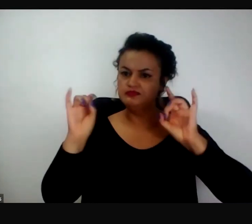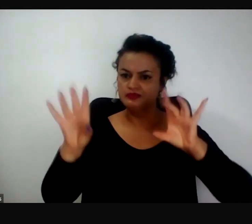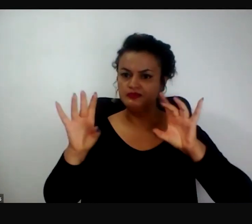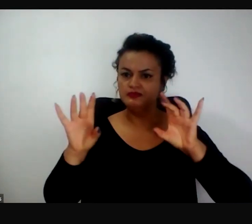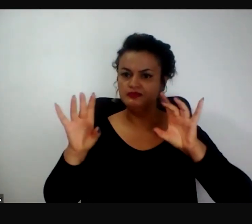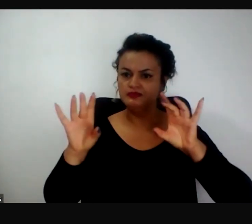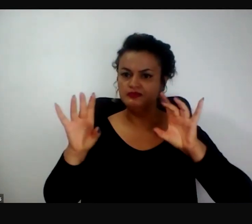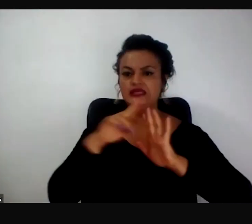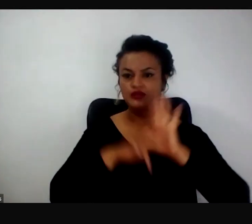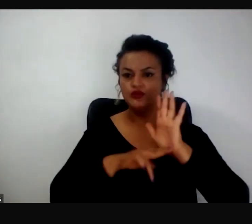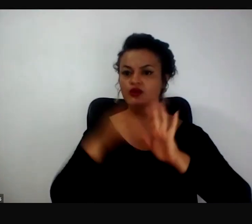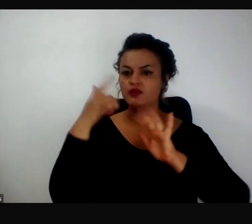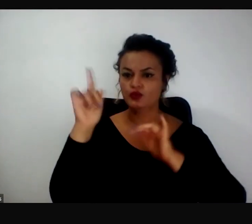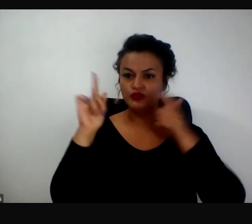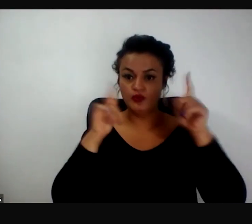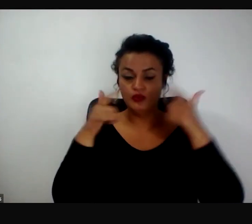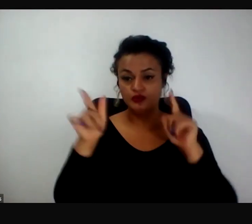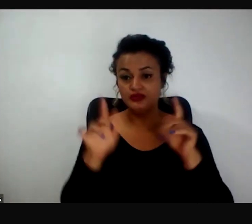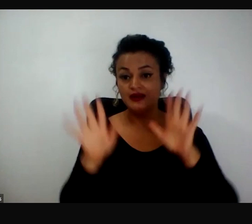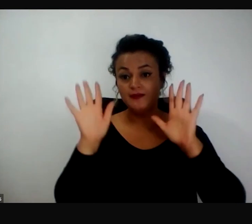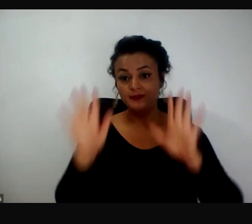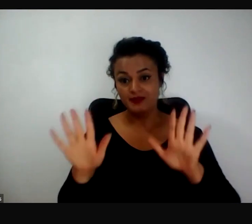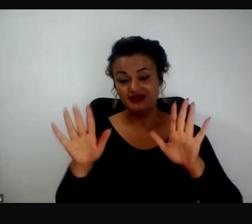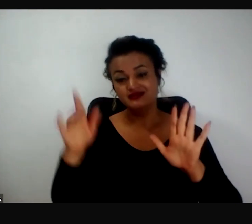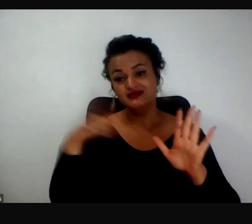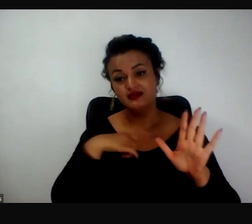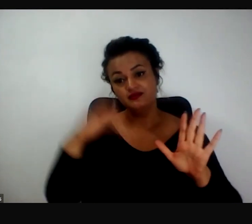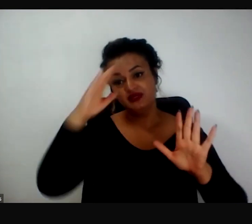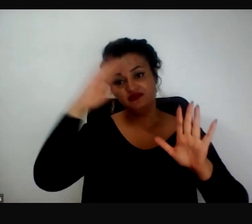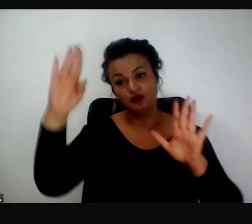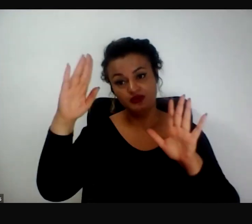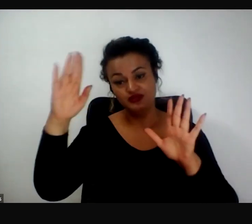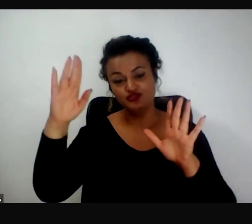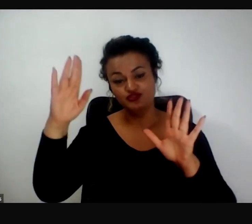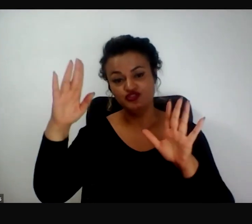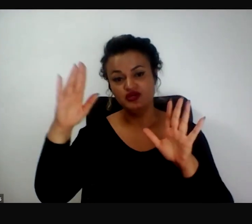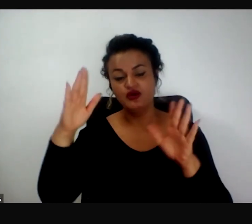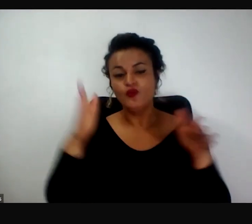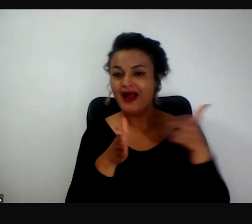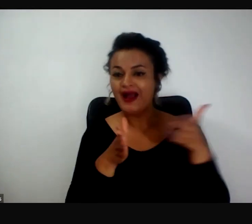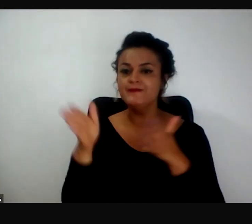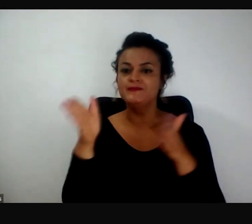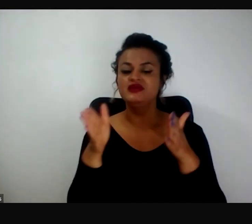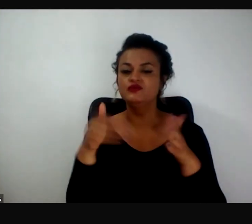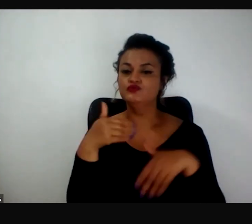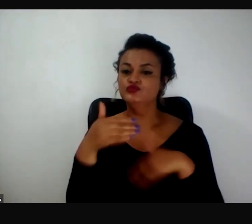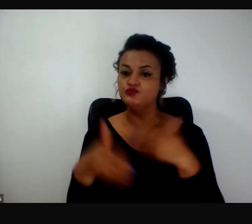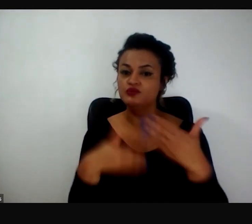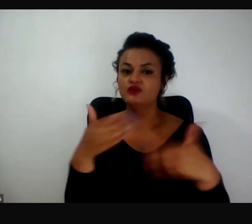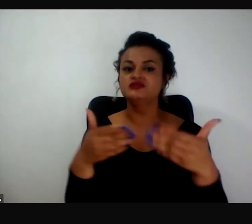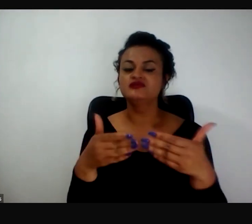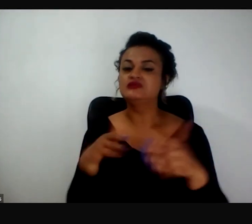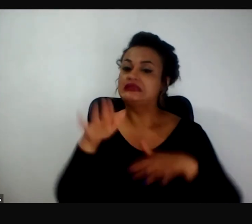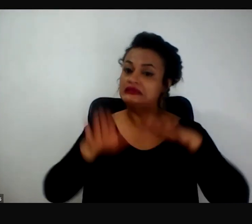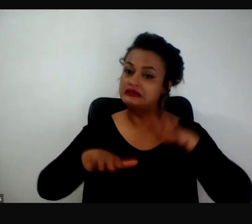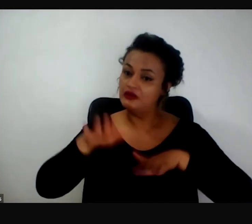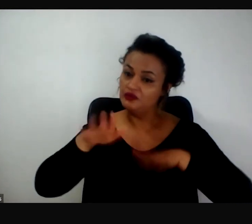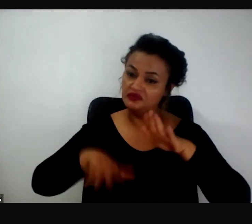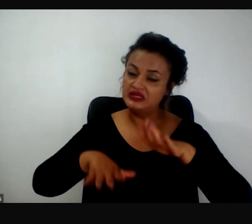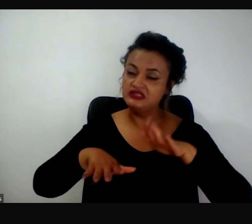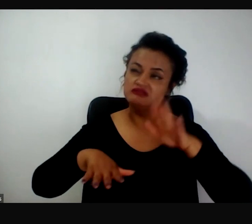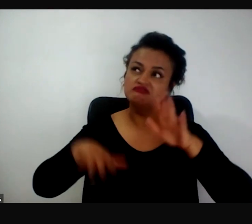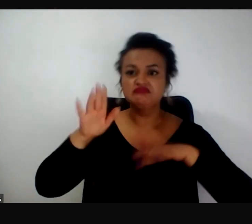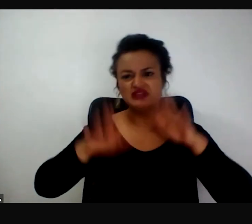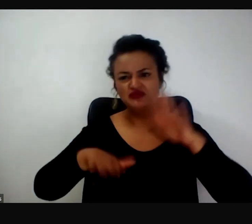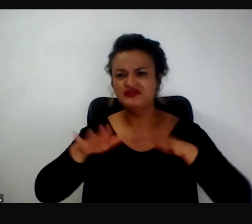noutras normas, mas há, sobretudo, uma via, um processo que é talvez o